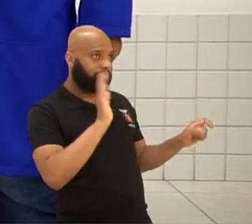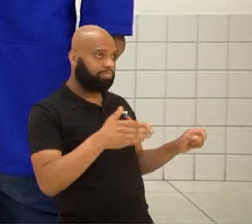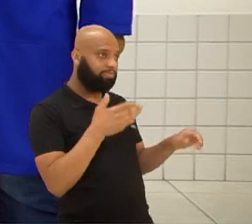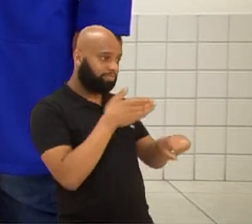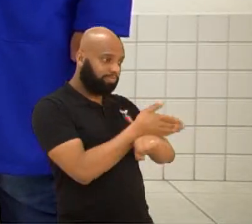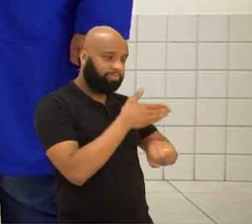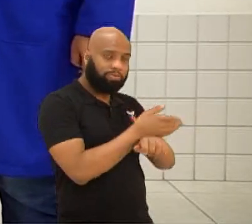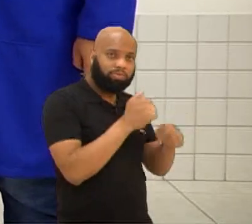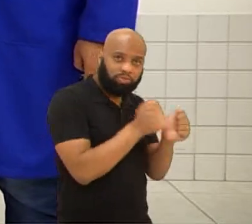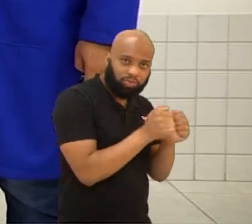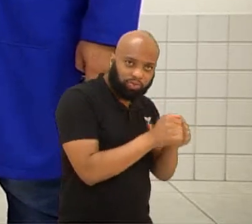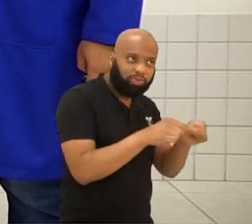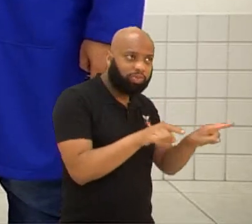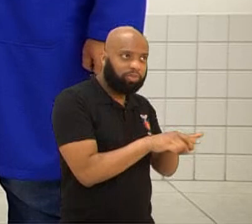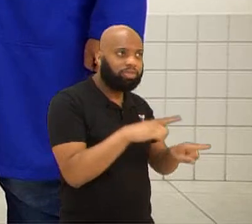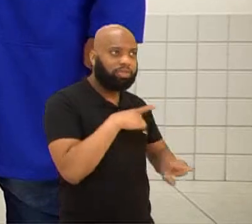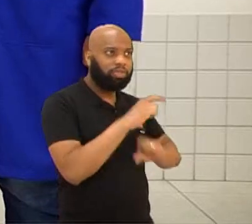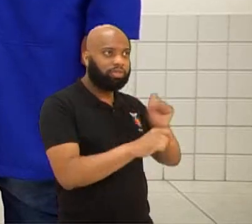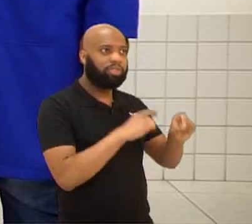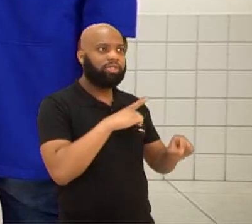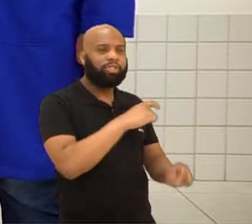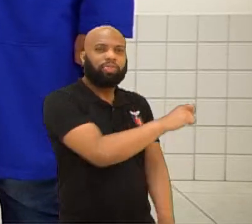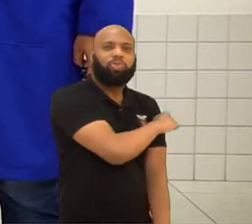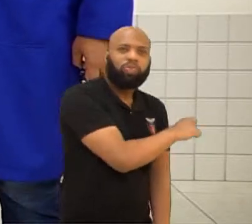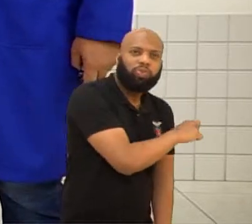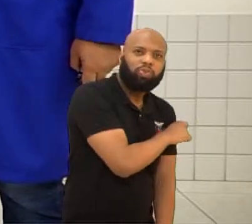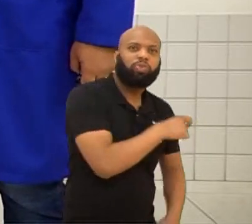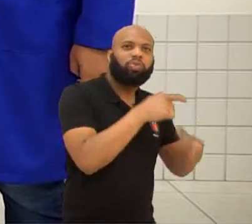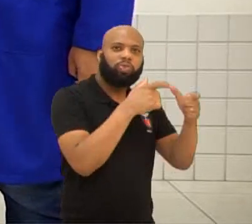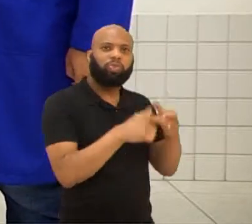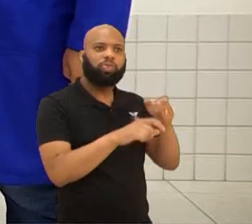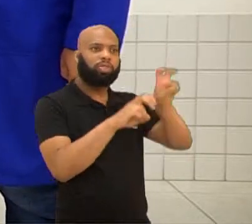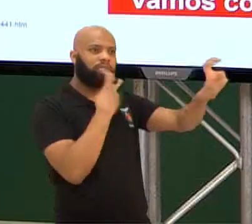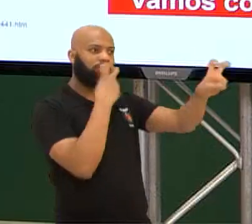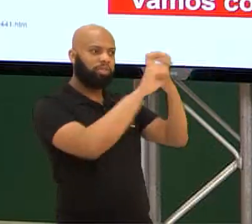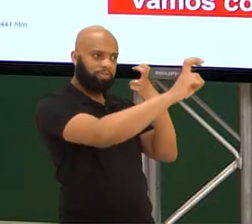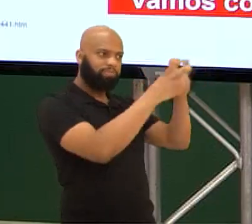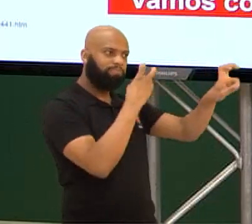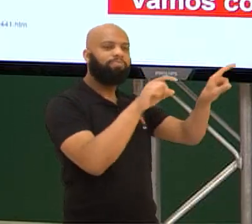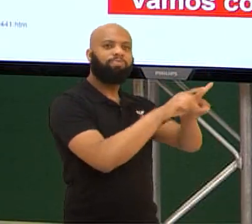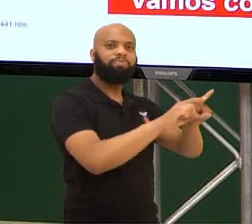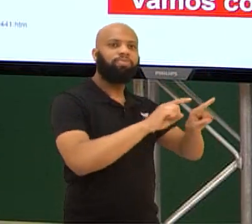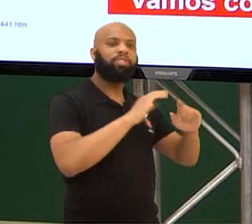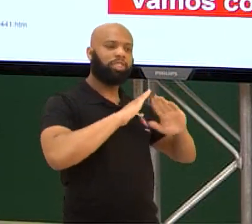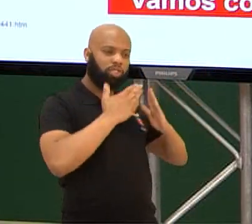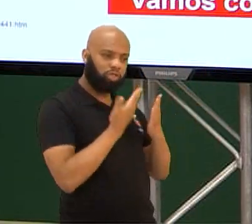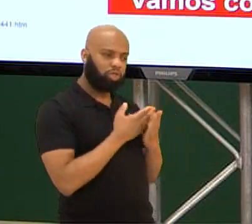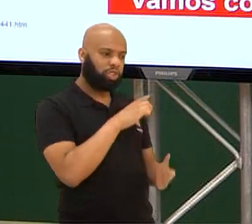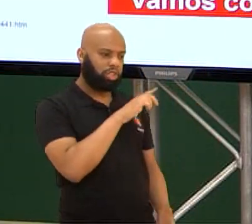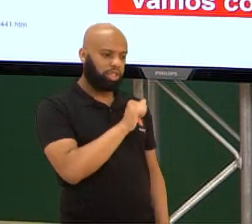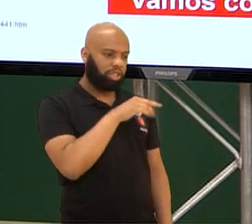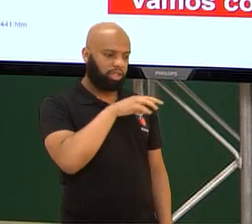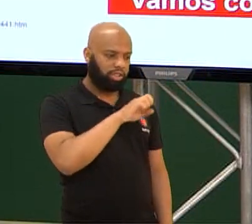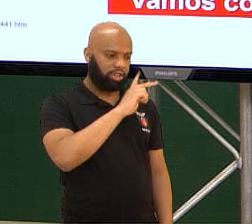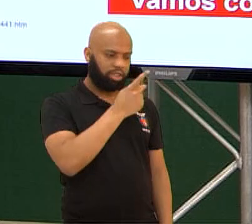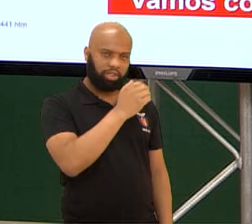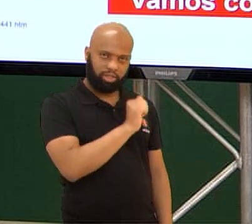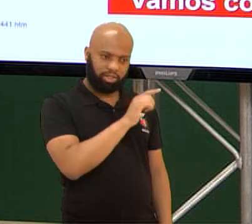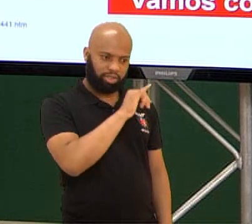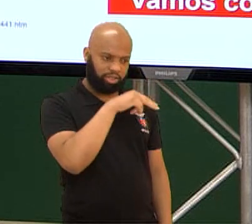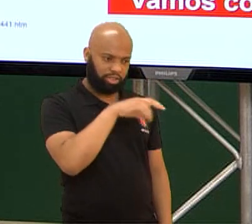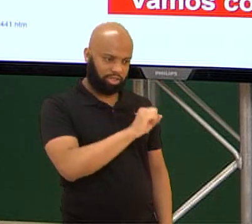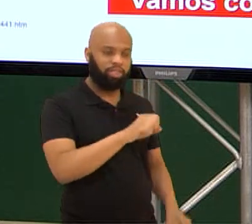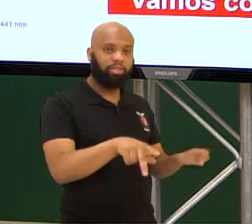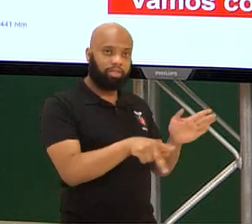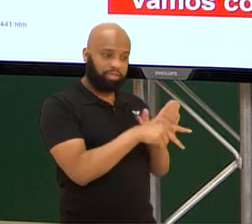participando, professor Jorge. Então temos ali estudantes de Telêmaco Borba, temos estudantes do Colégio Labenha Lins, então aqui dos colégios